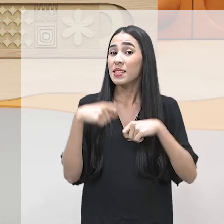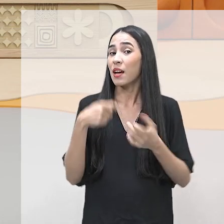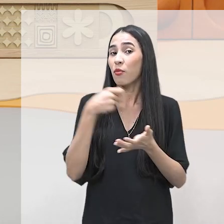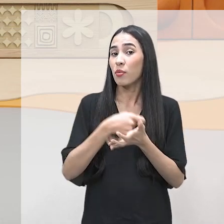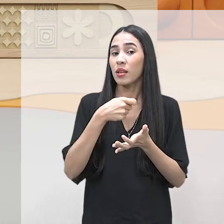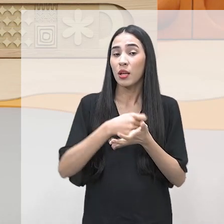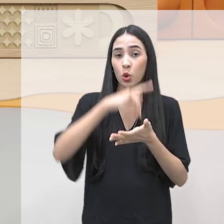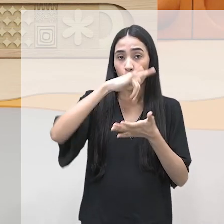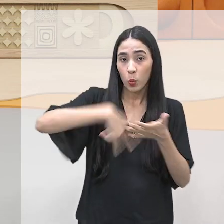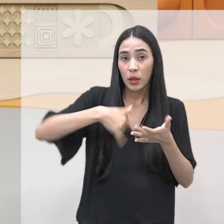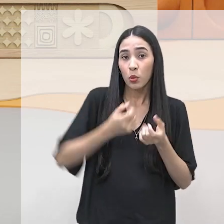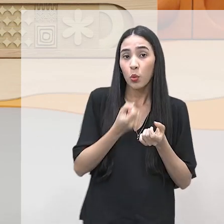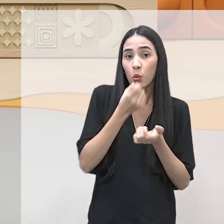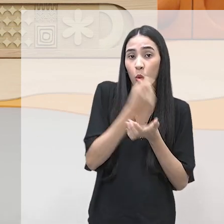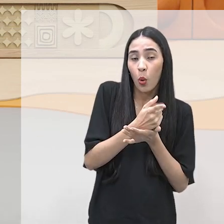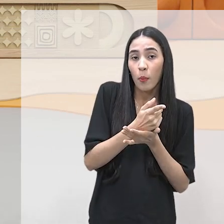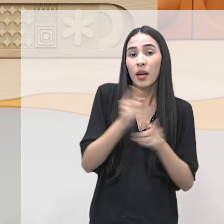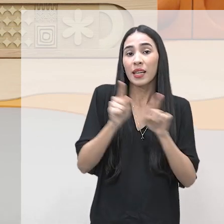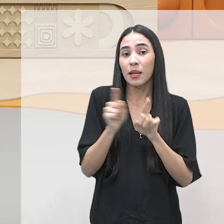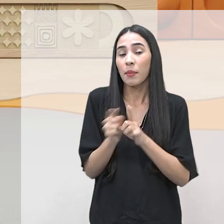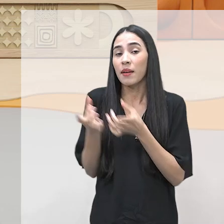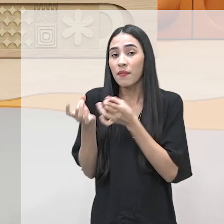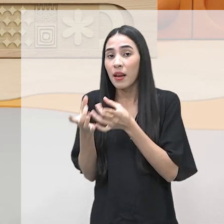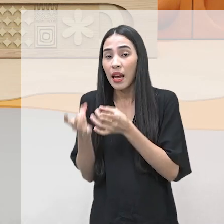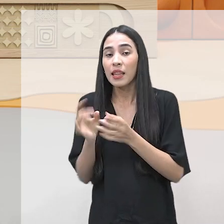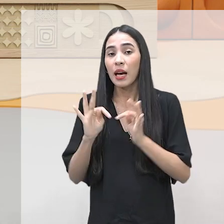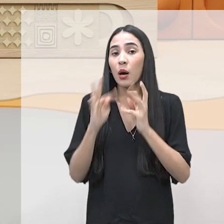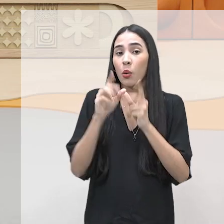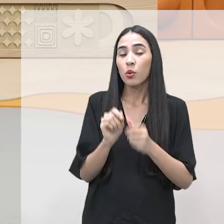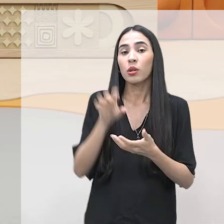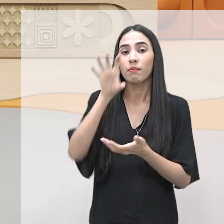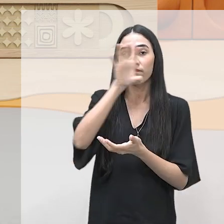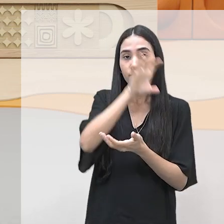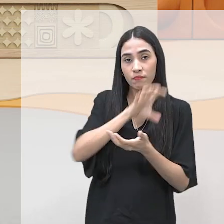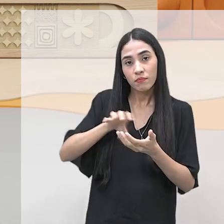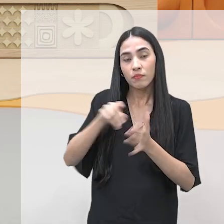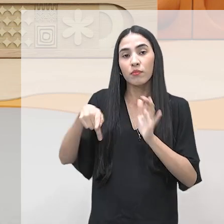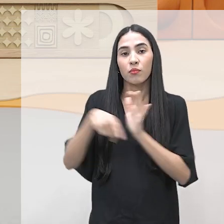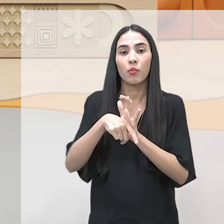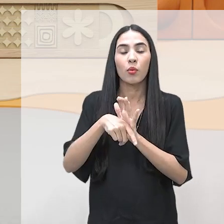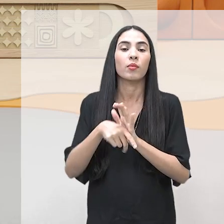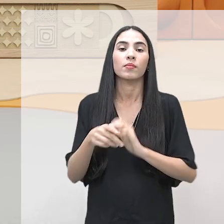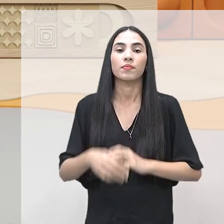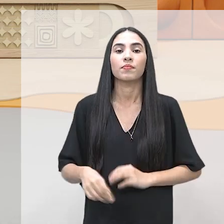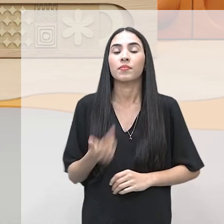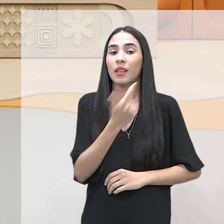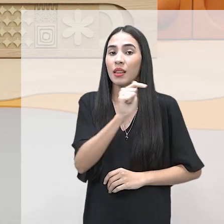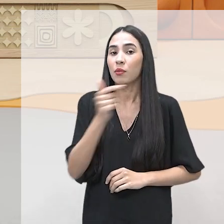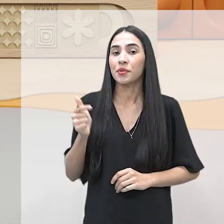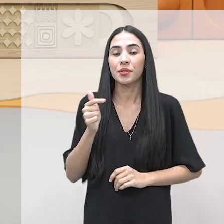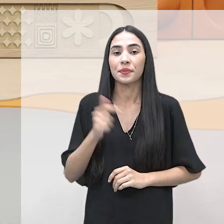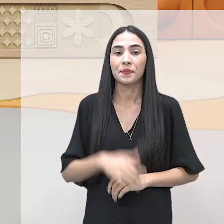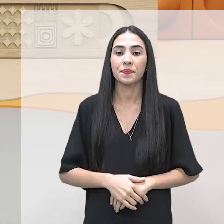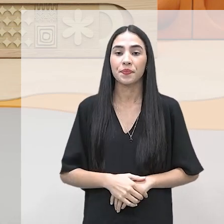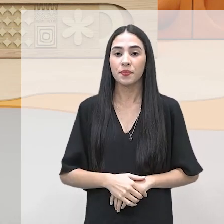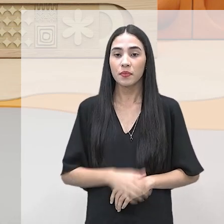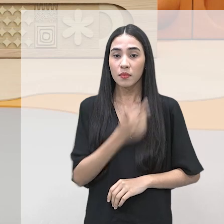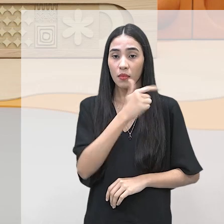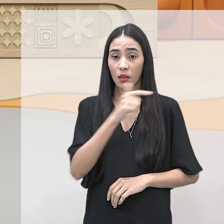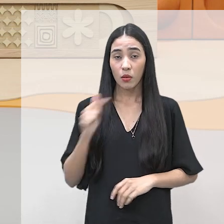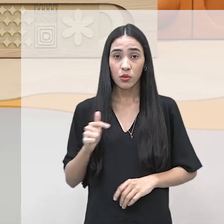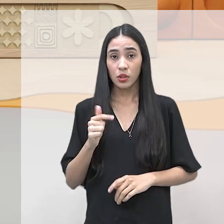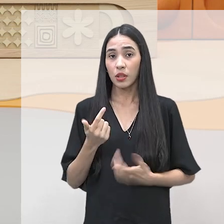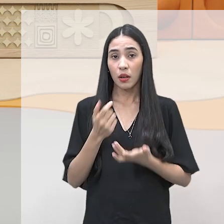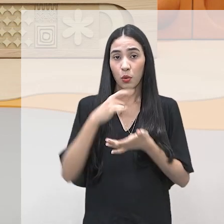e venda. Que toda região, toda terra que era considerada, que não tinha o documento de